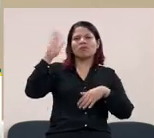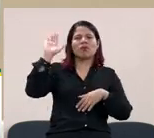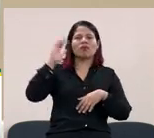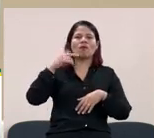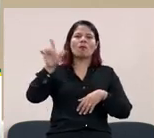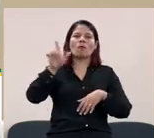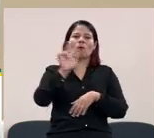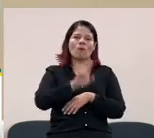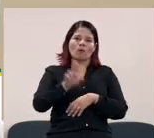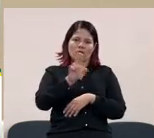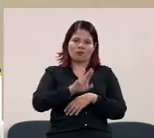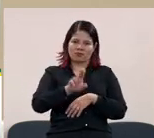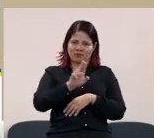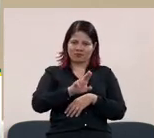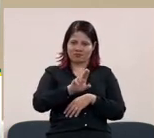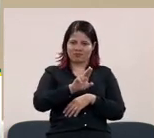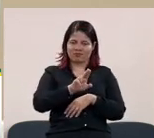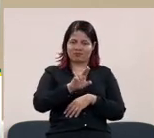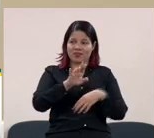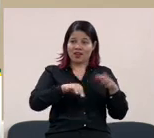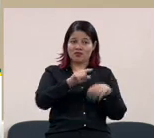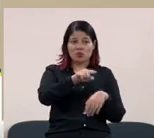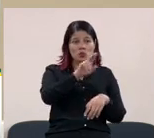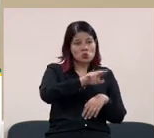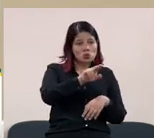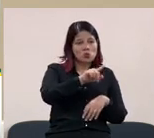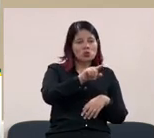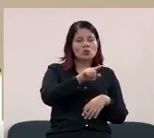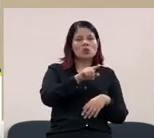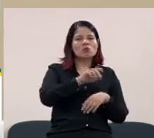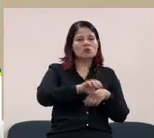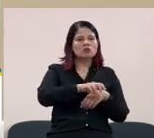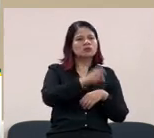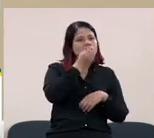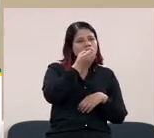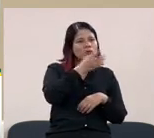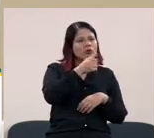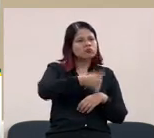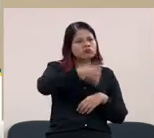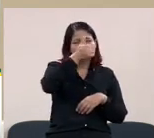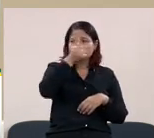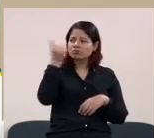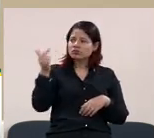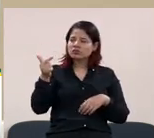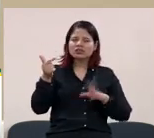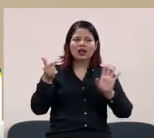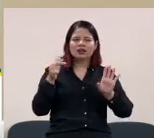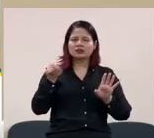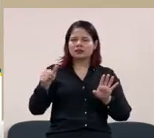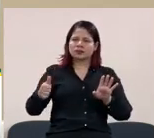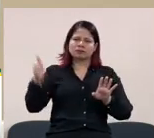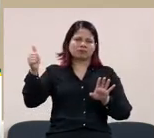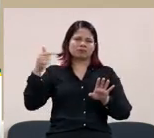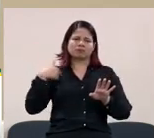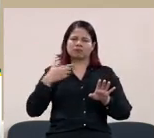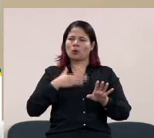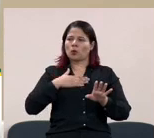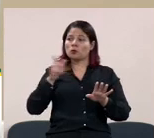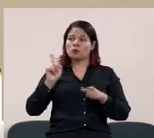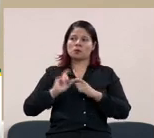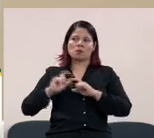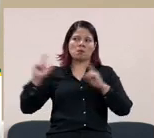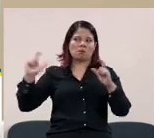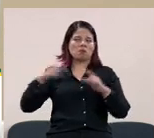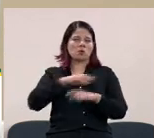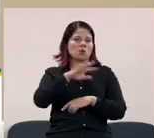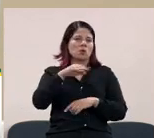mesmo, às vezes, o curso da universidade sendo melhor avaliado. Então, na verdade, essa estratégia de inovação, ela quer